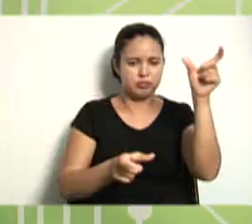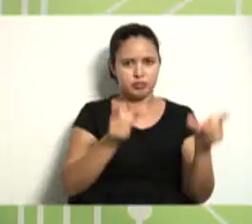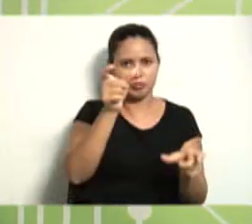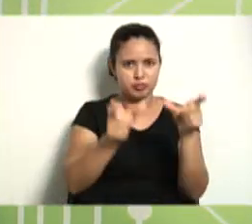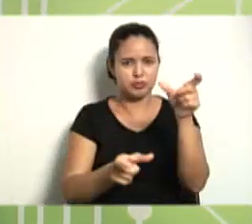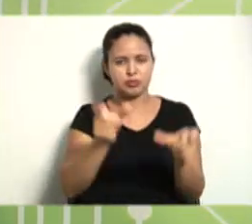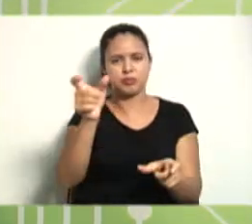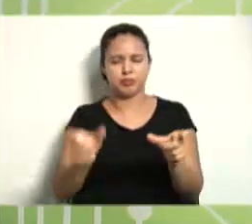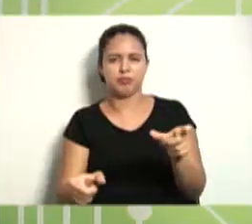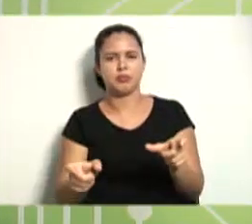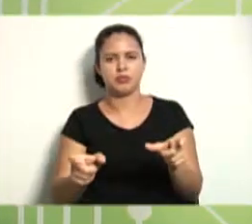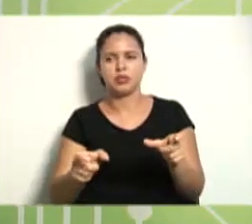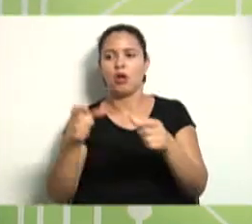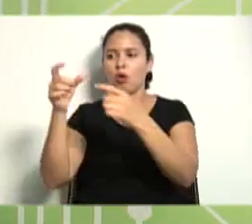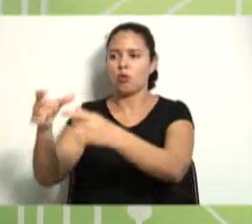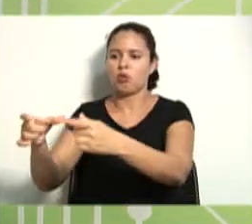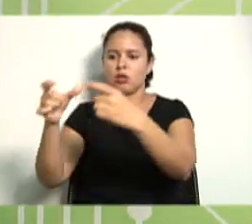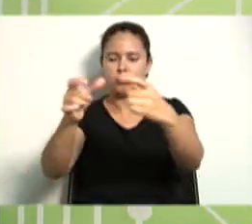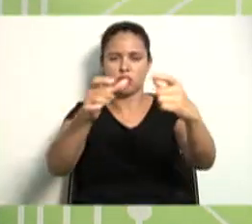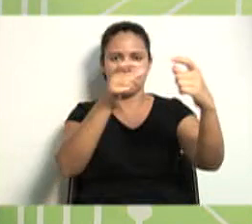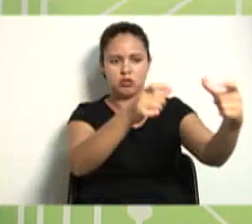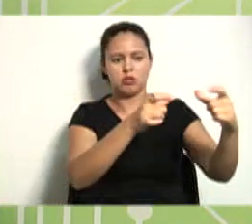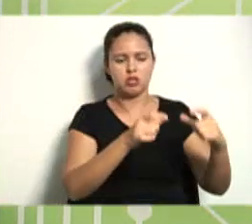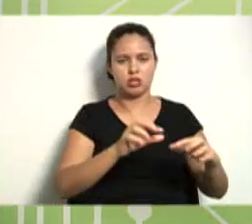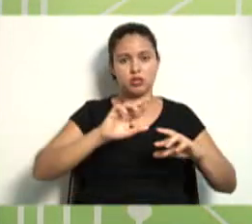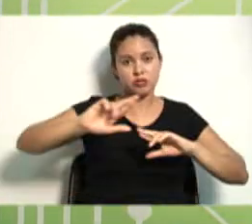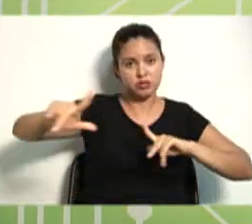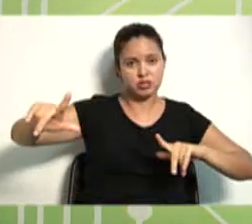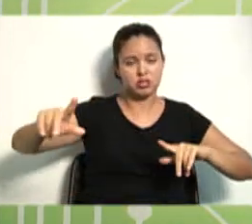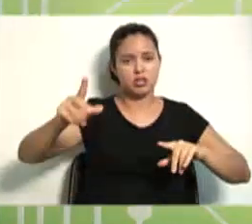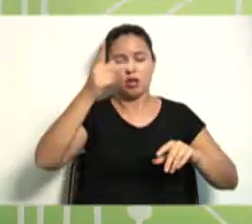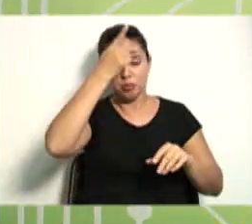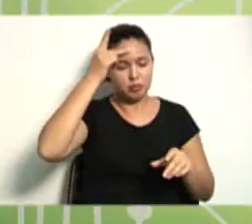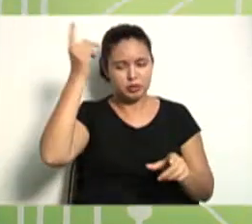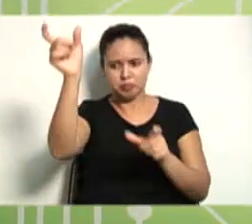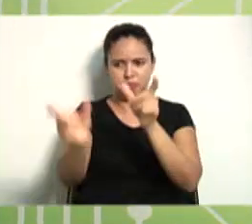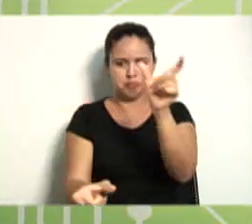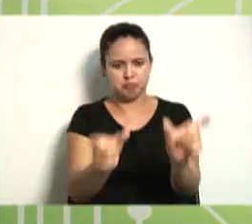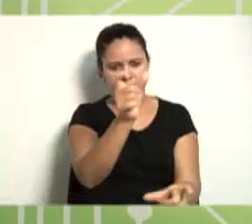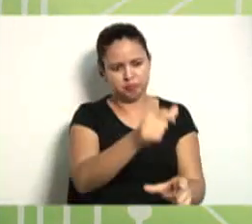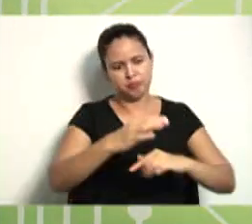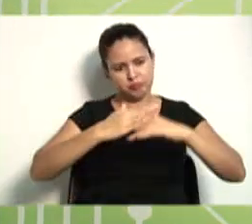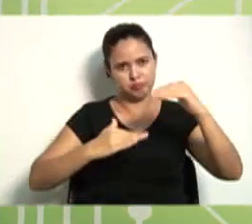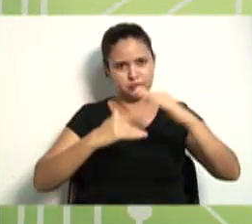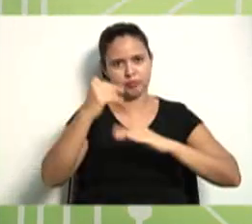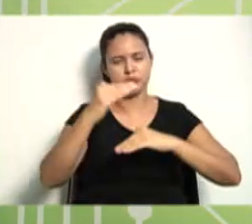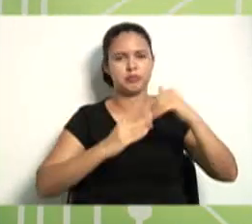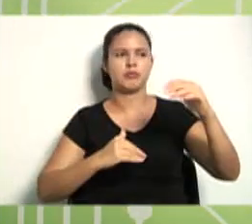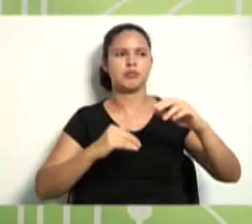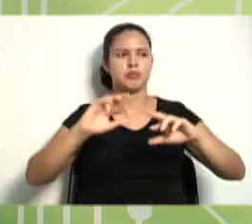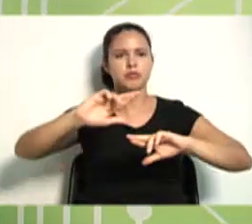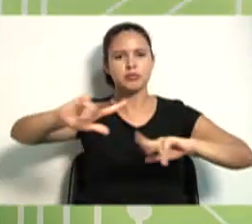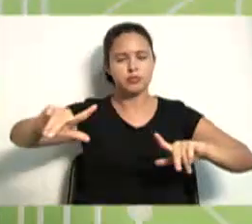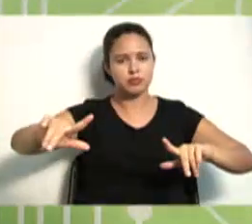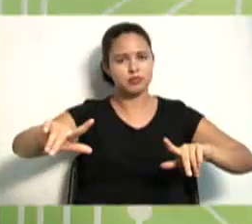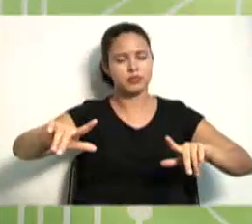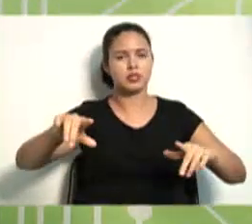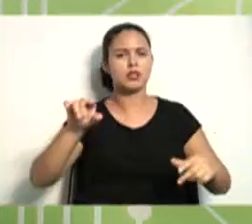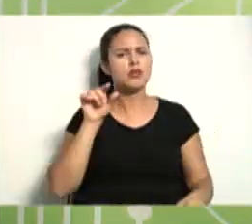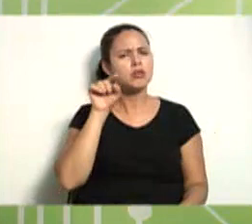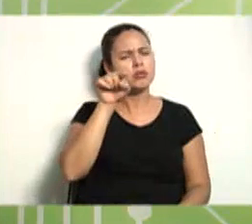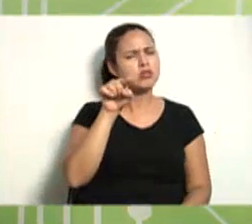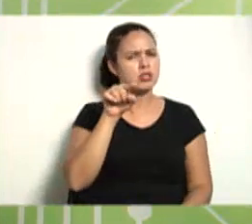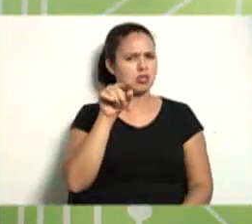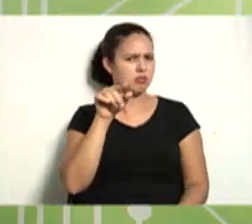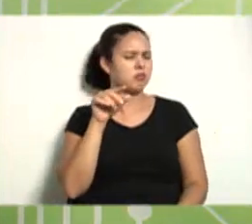muitos locais diferentes, com muitas especialidades diferentes. Agora, eu tenho certeza, quando vocês